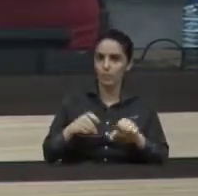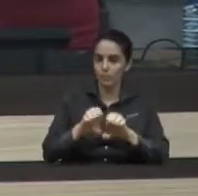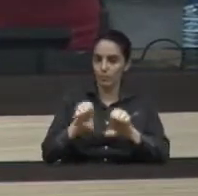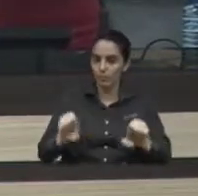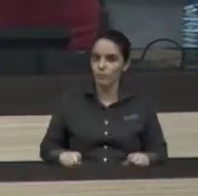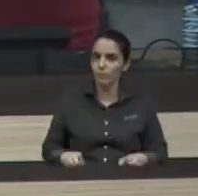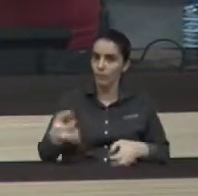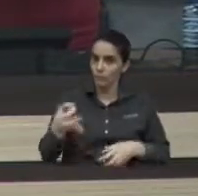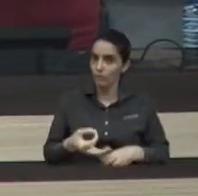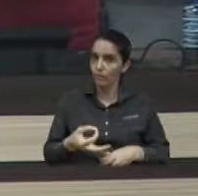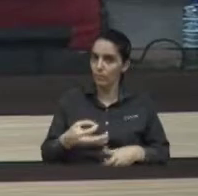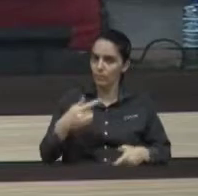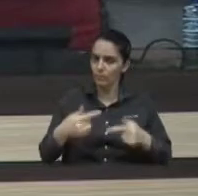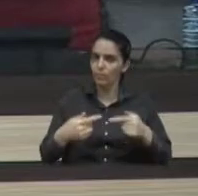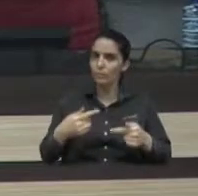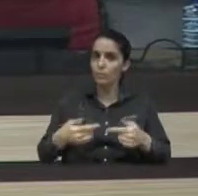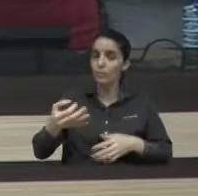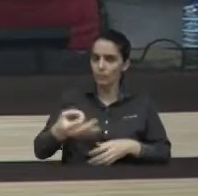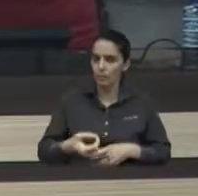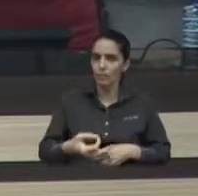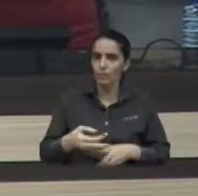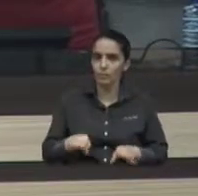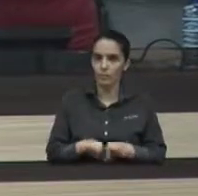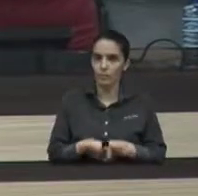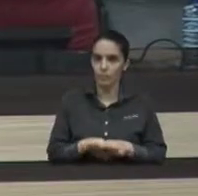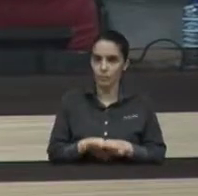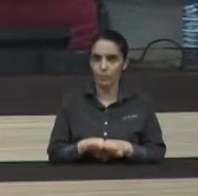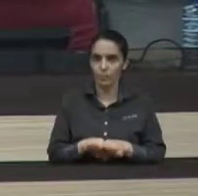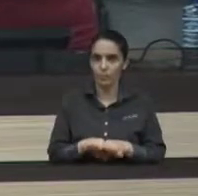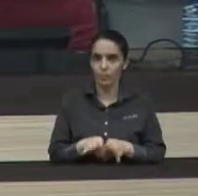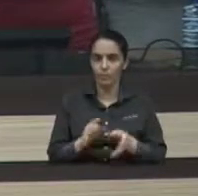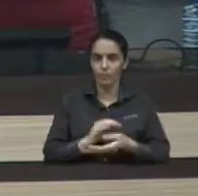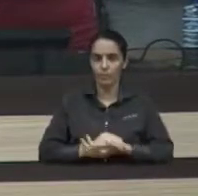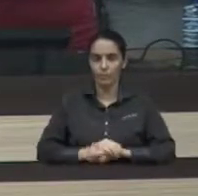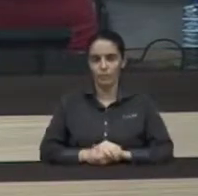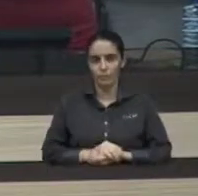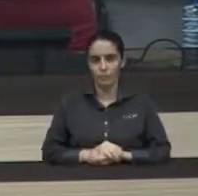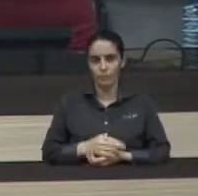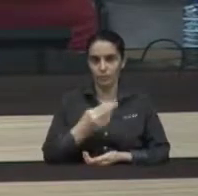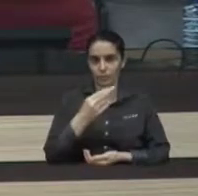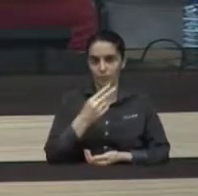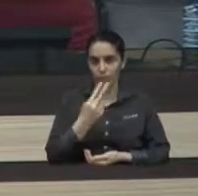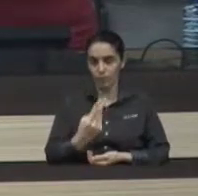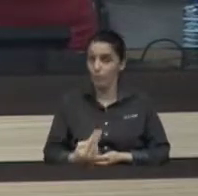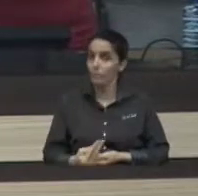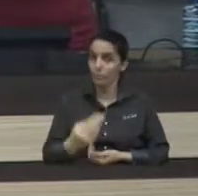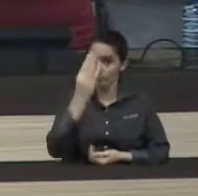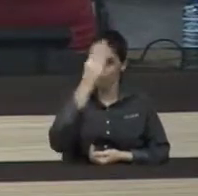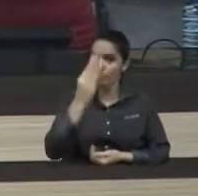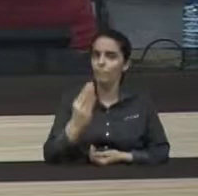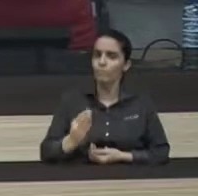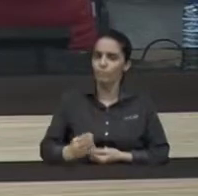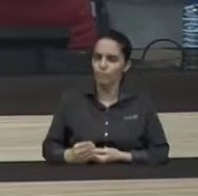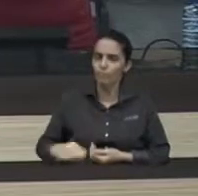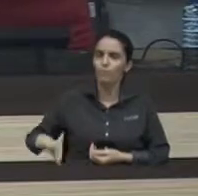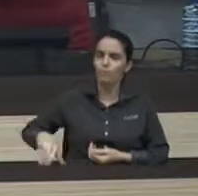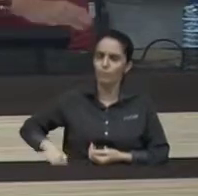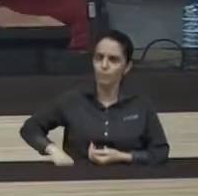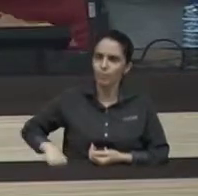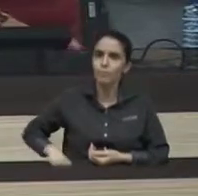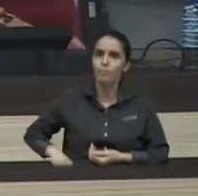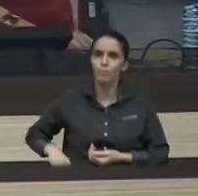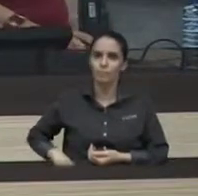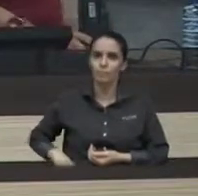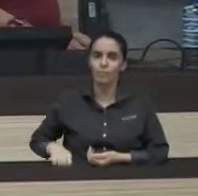da cidade e se está ou não estável politicamente. Como o Brasil também tem sofrido muito pela nossa